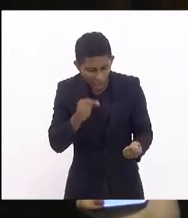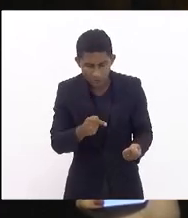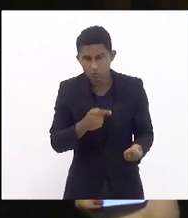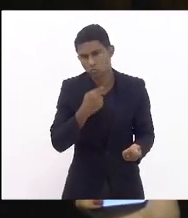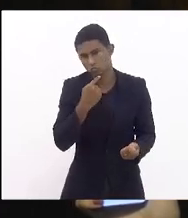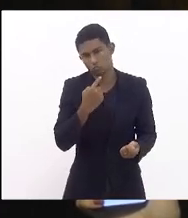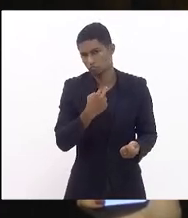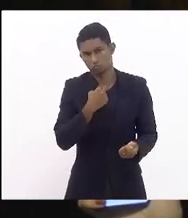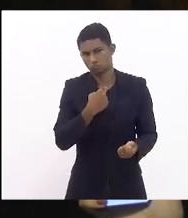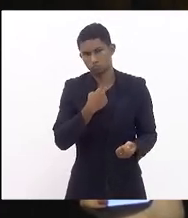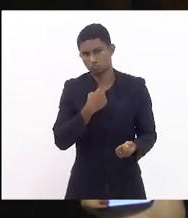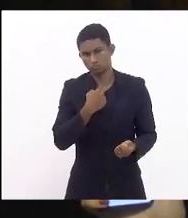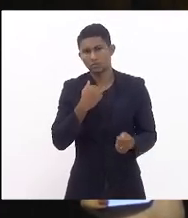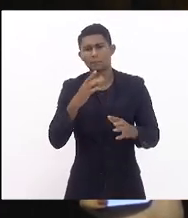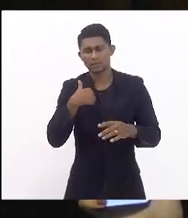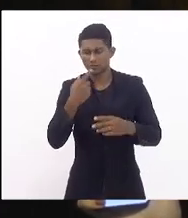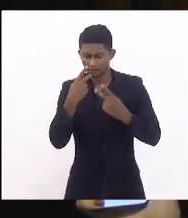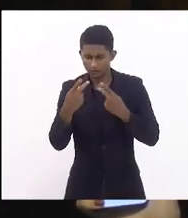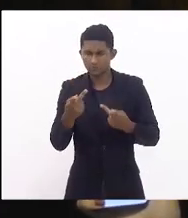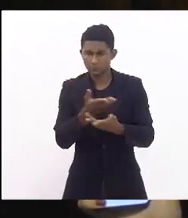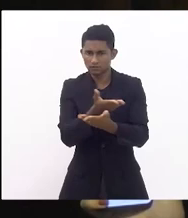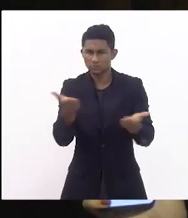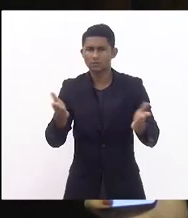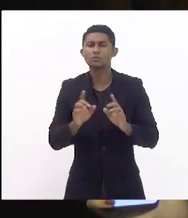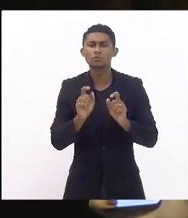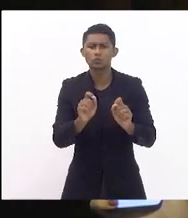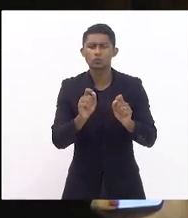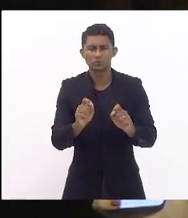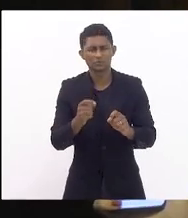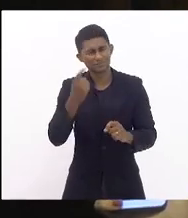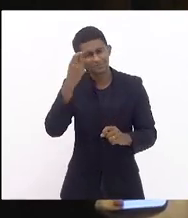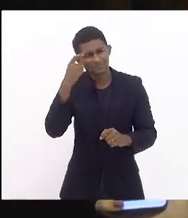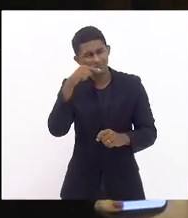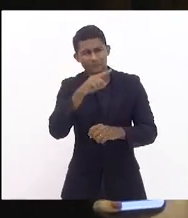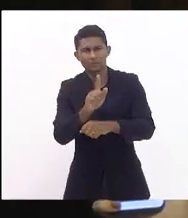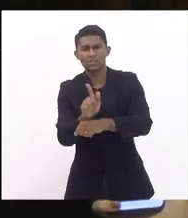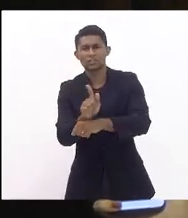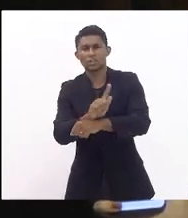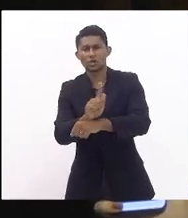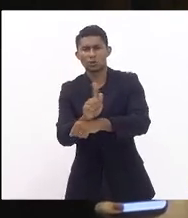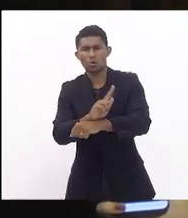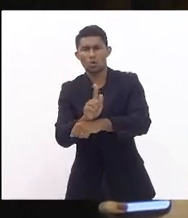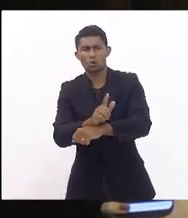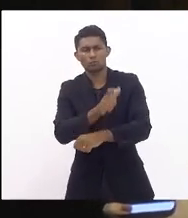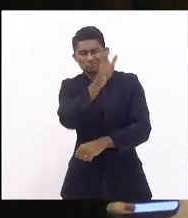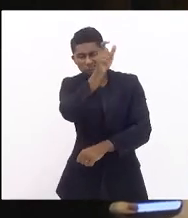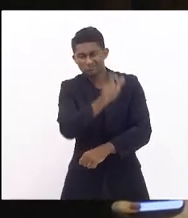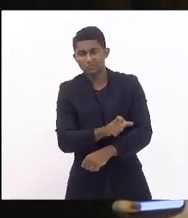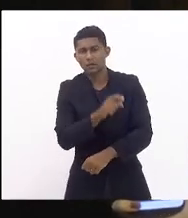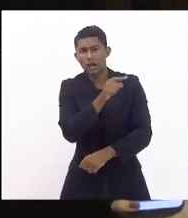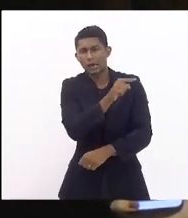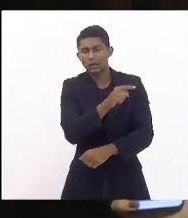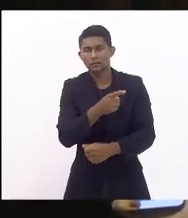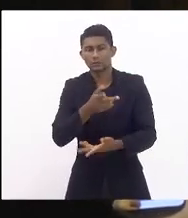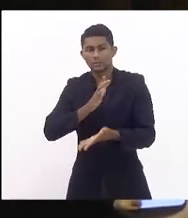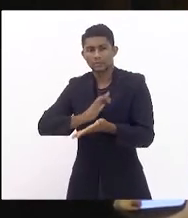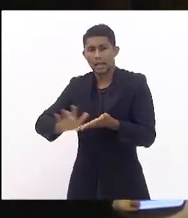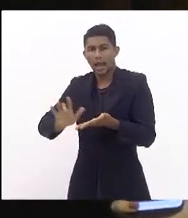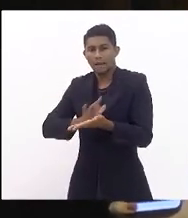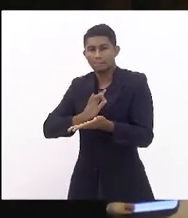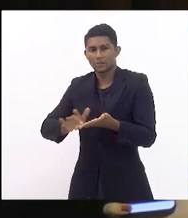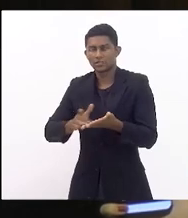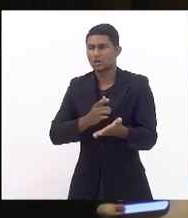senhores, como pode um gestor se preocupar em comprar 7 milhões